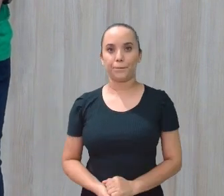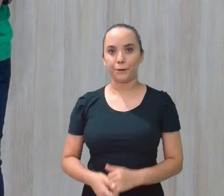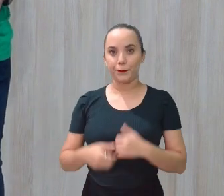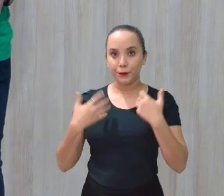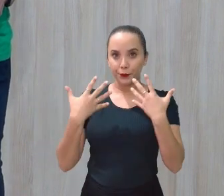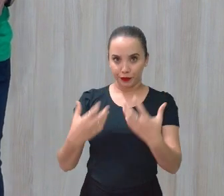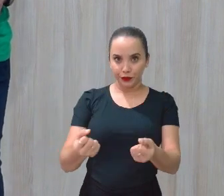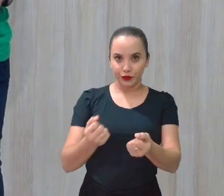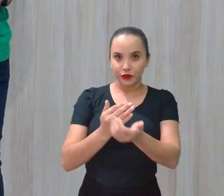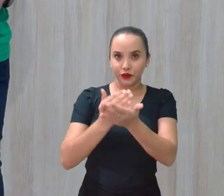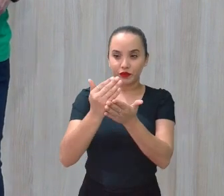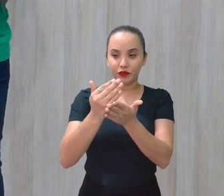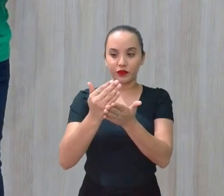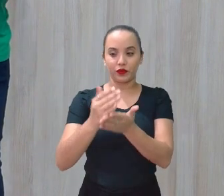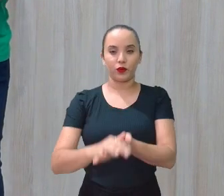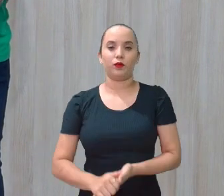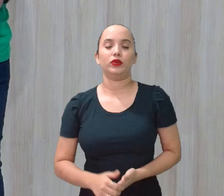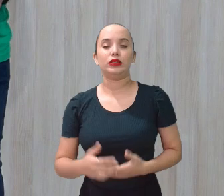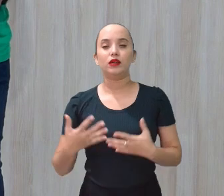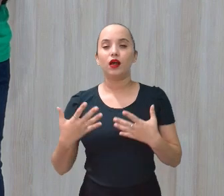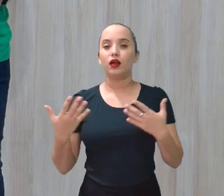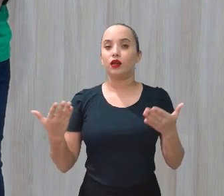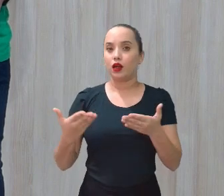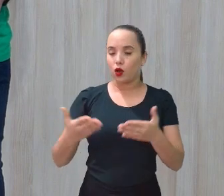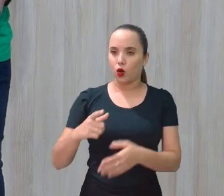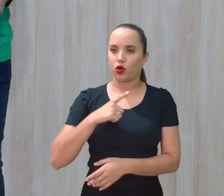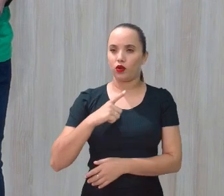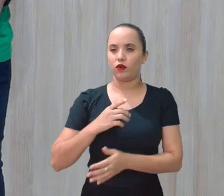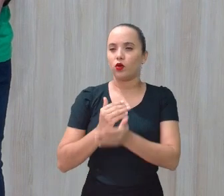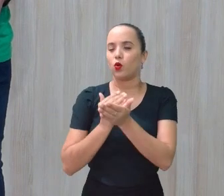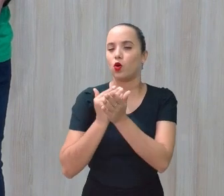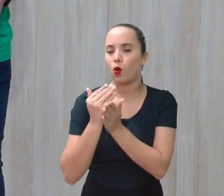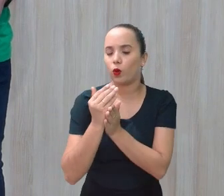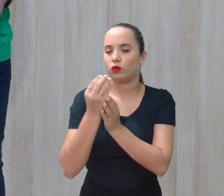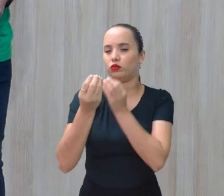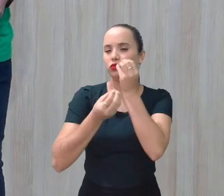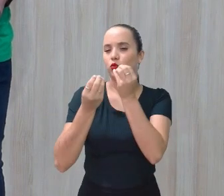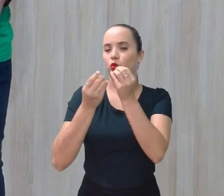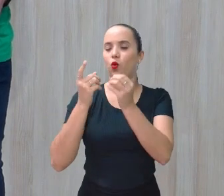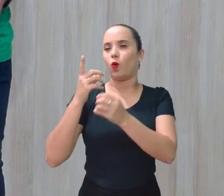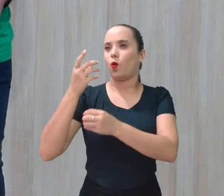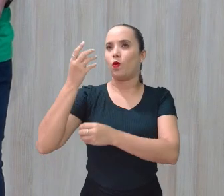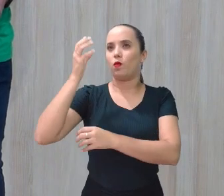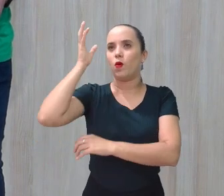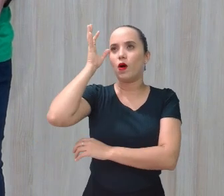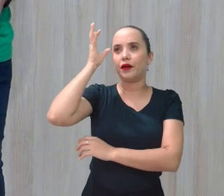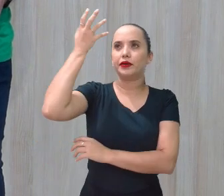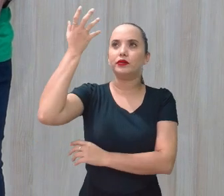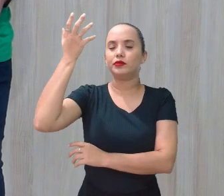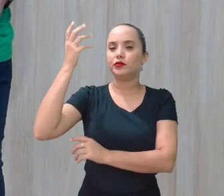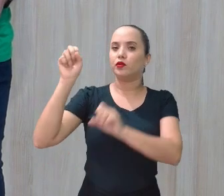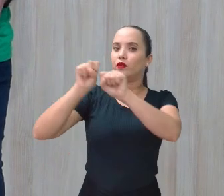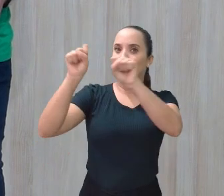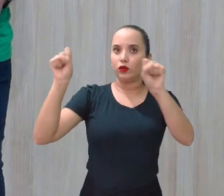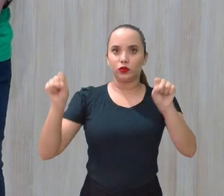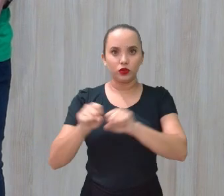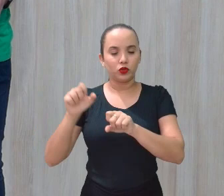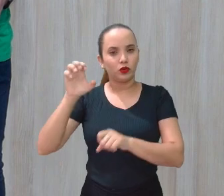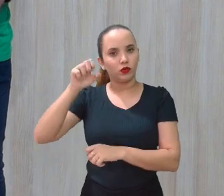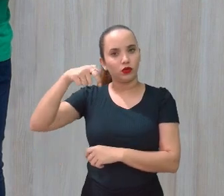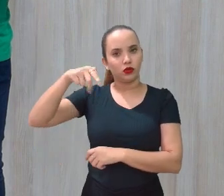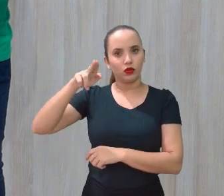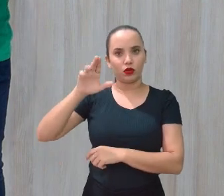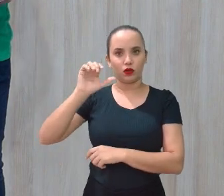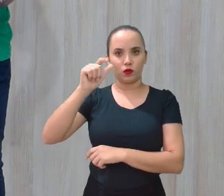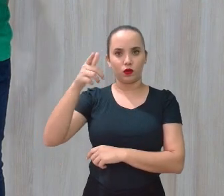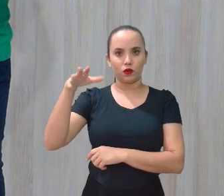vamos iniciar e a gente vai iniciar um pouco com aquela ideia, né? Ou seja, como é que a gente faz para resolver um sistema de equações? Ou